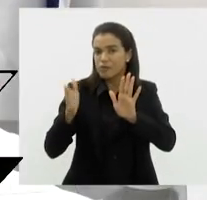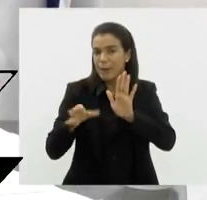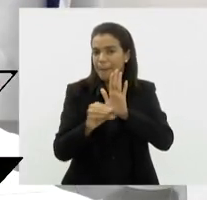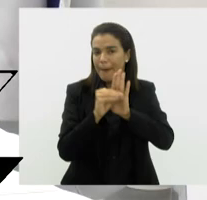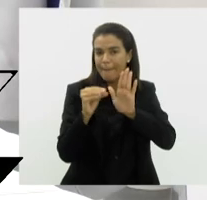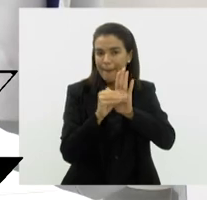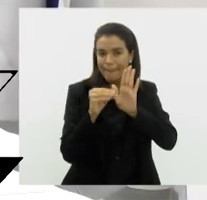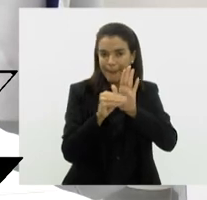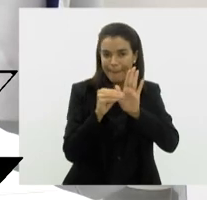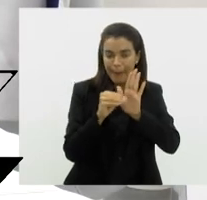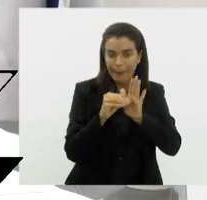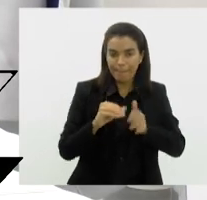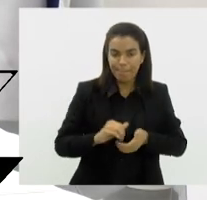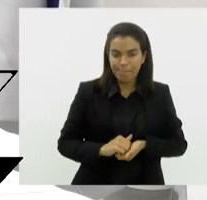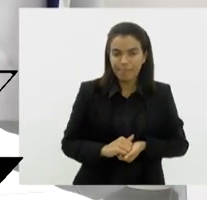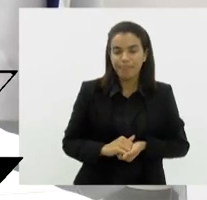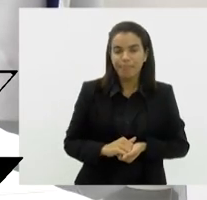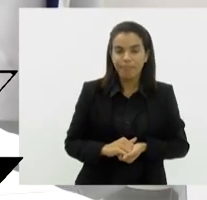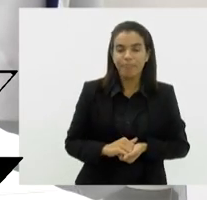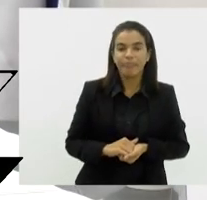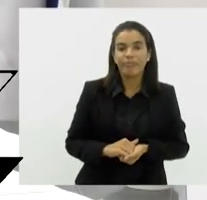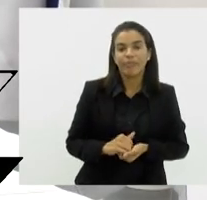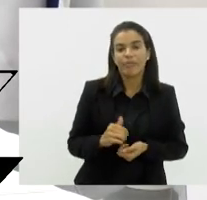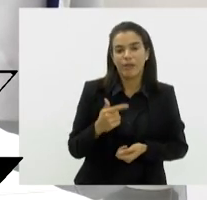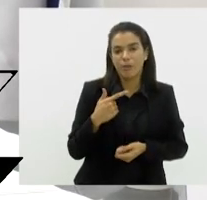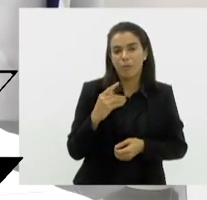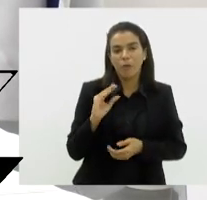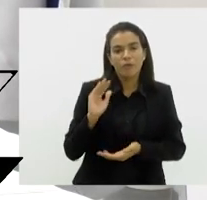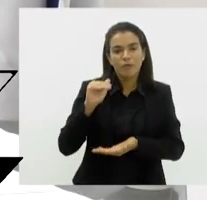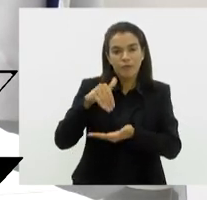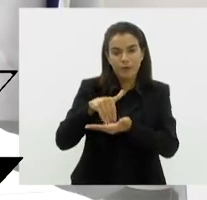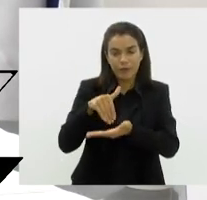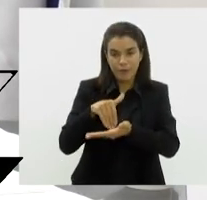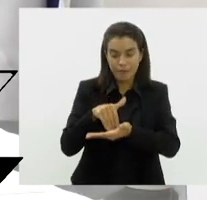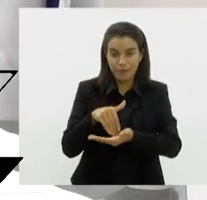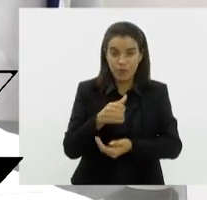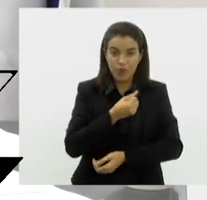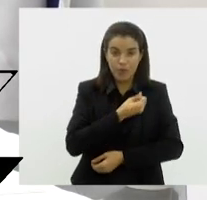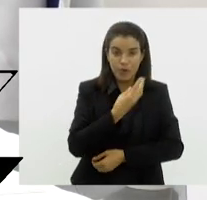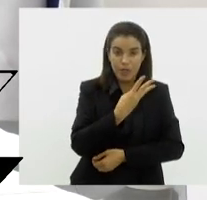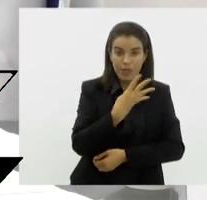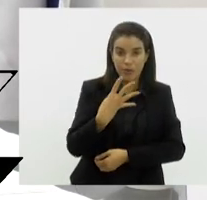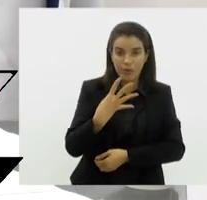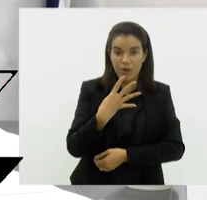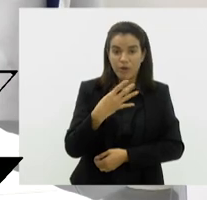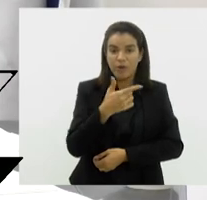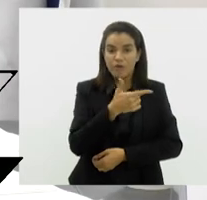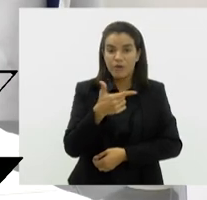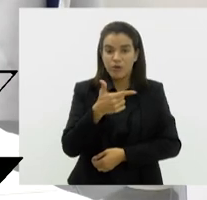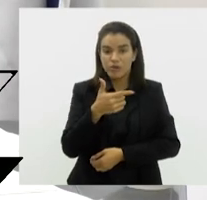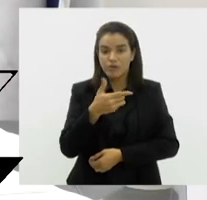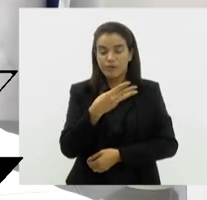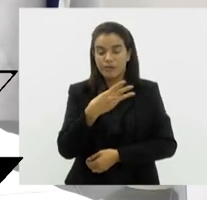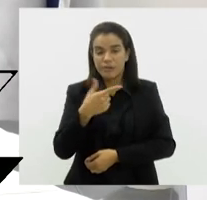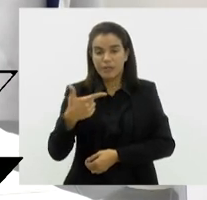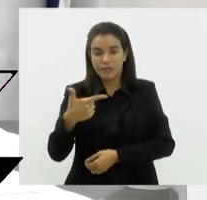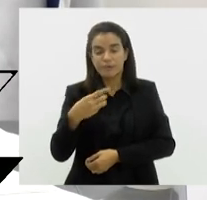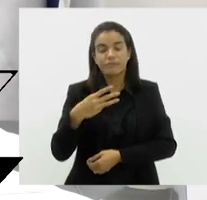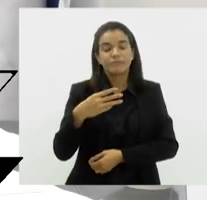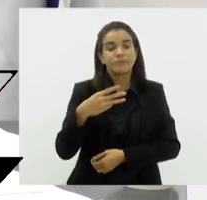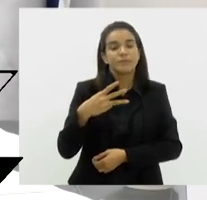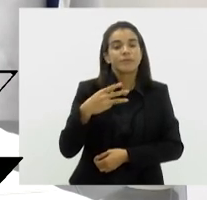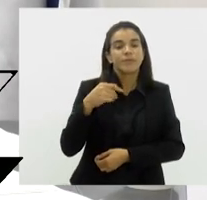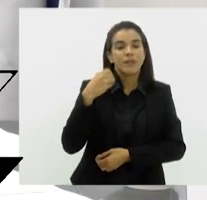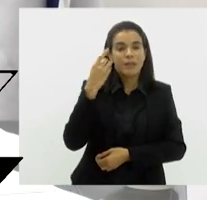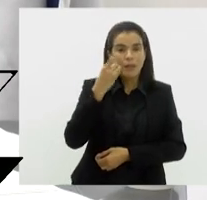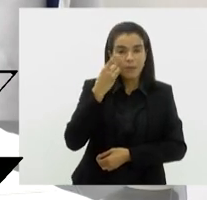a gente bota depois em considerações finais aqui. Vou ao 34 da pauta, o projeto de lei 2012 de 23, de autoria da deputada Marina do MST, que